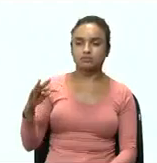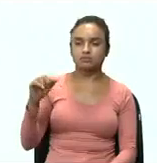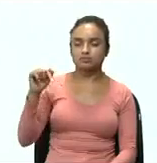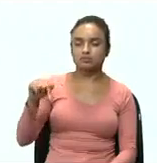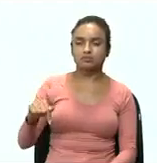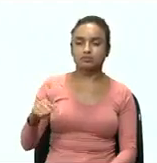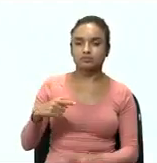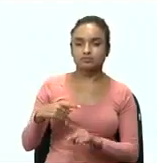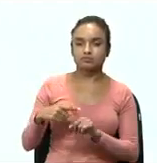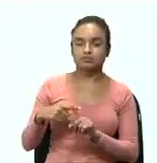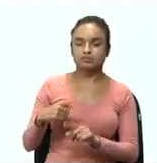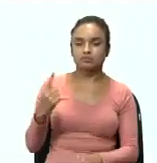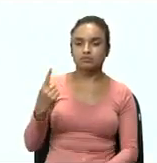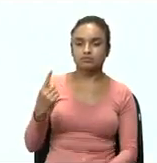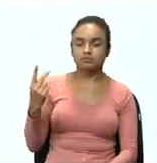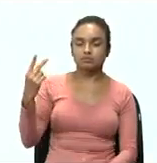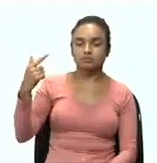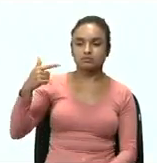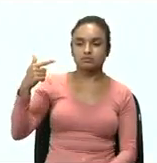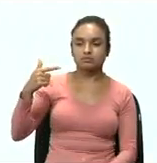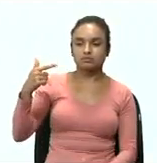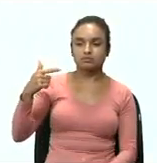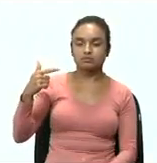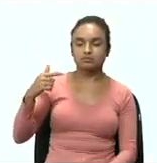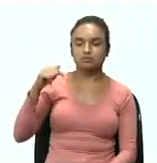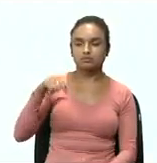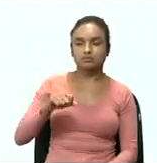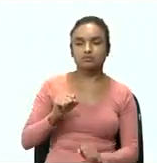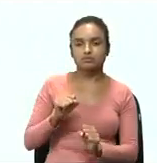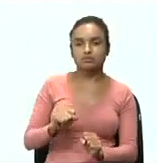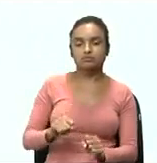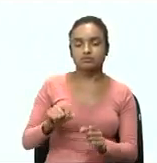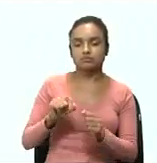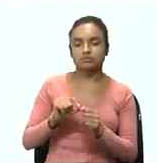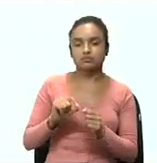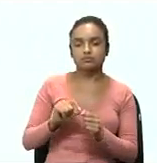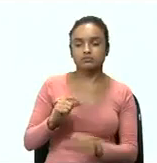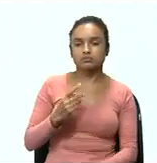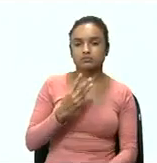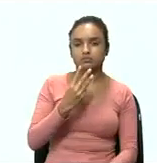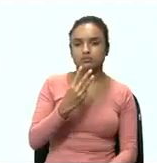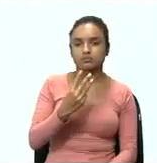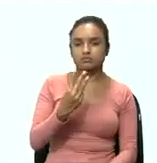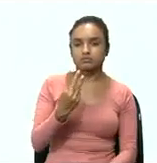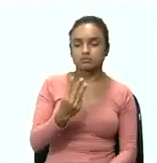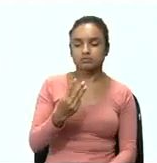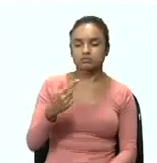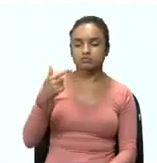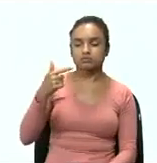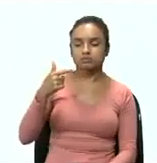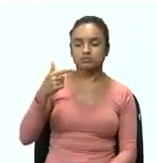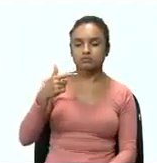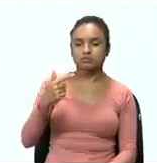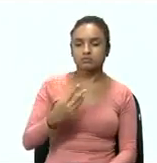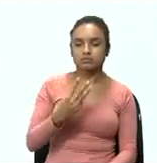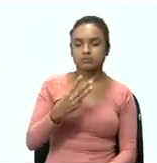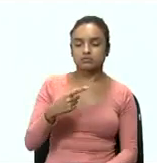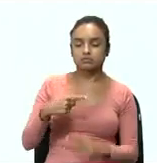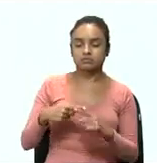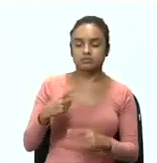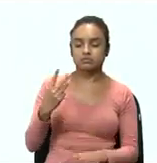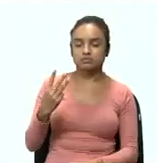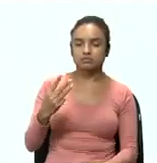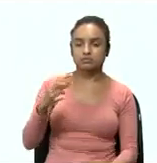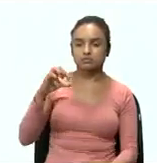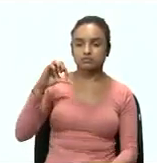ao quadrado. Aqui nós podemos desenvolver 3 ao quadrado, nós temos 3 vezes 3, 9.